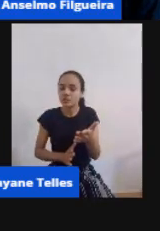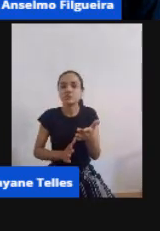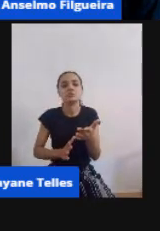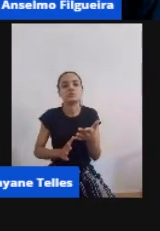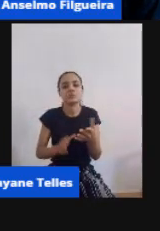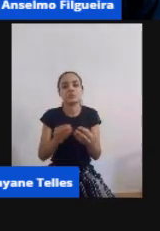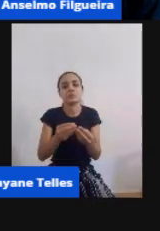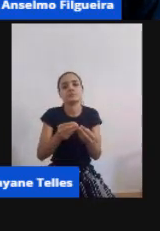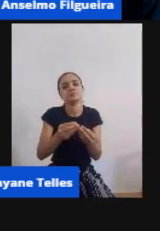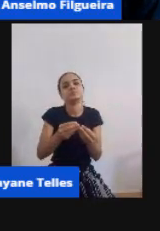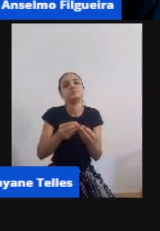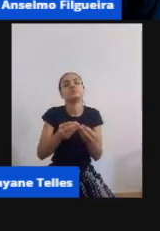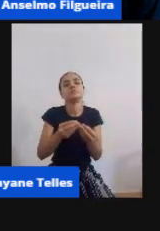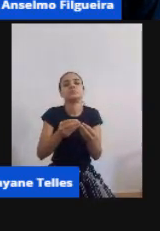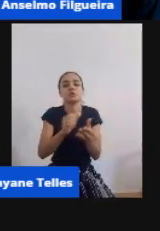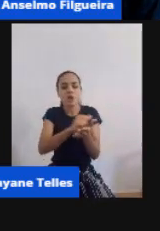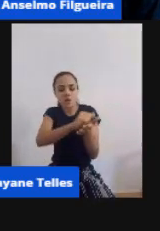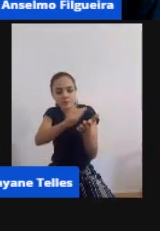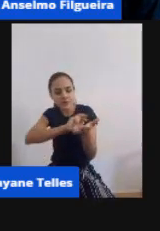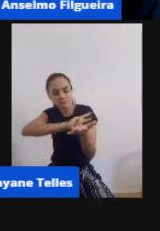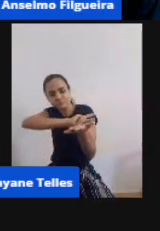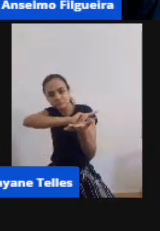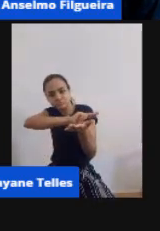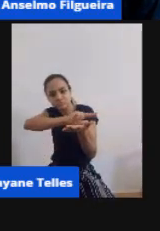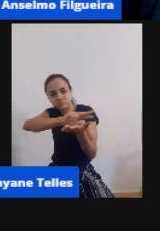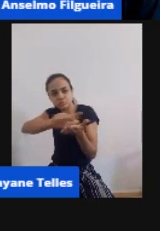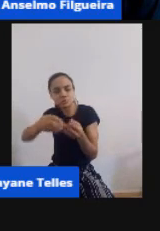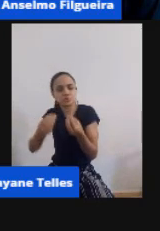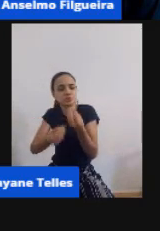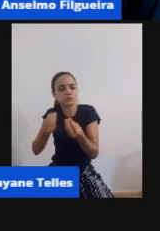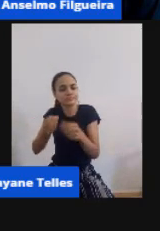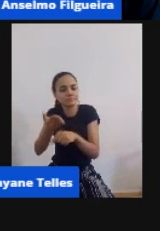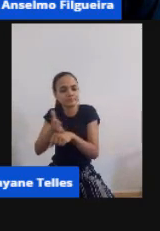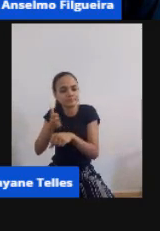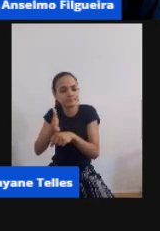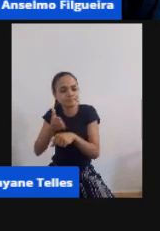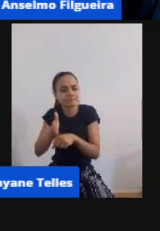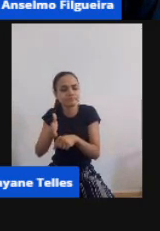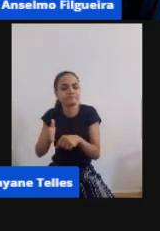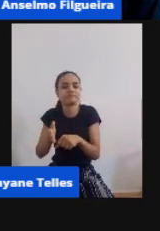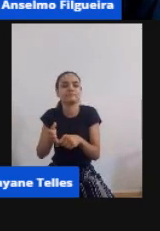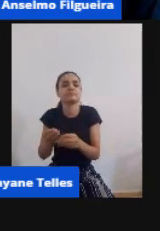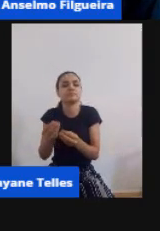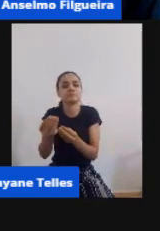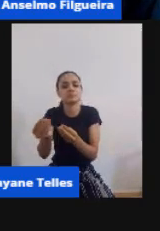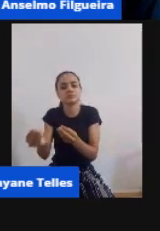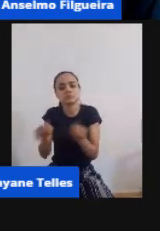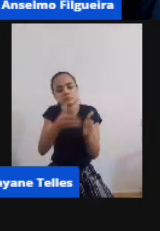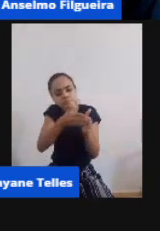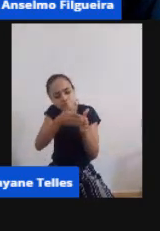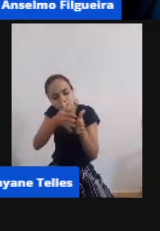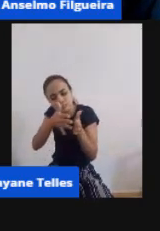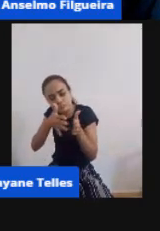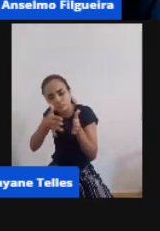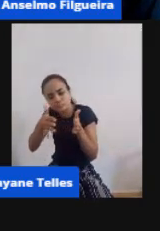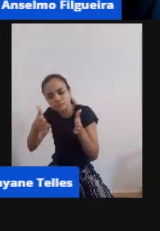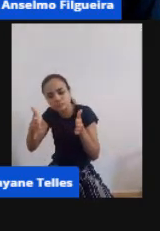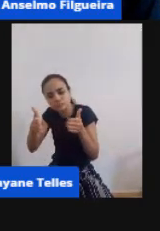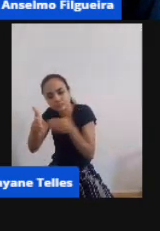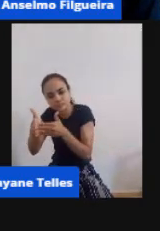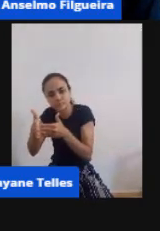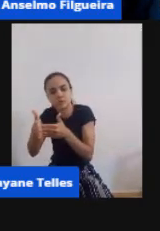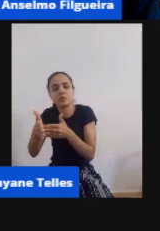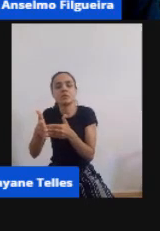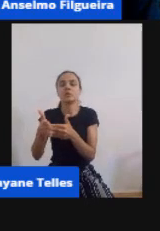habilidades previstas para o determinado período. O caderno base não é o único material que